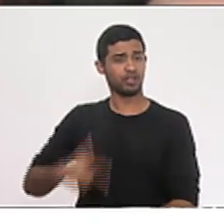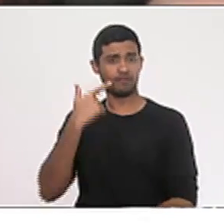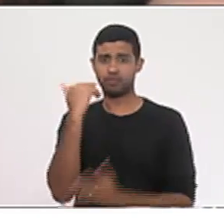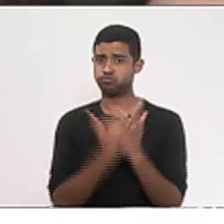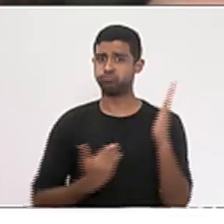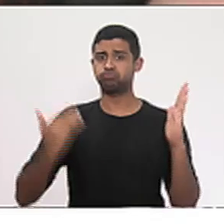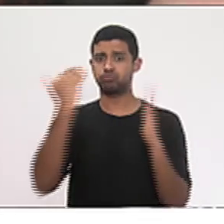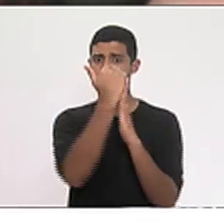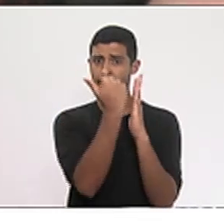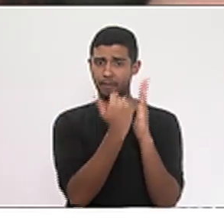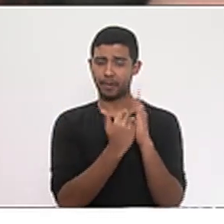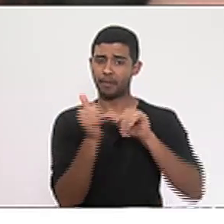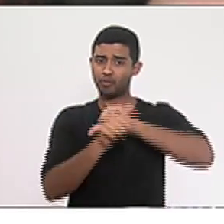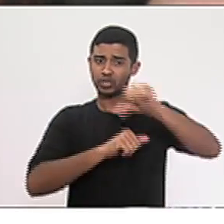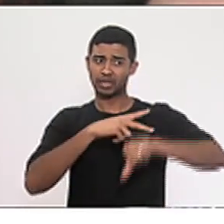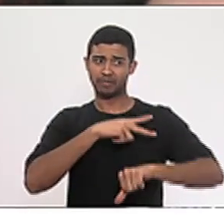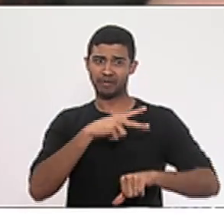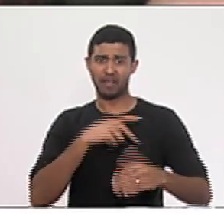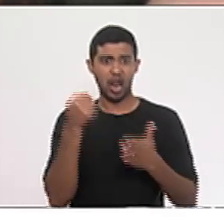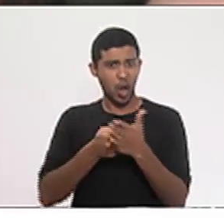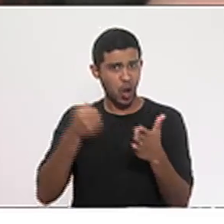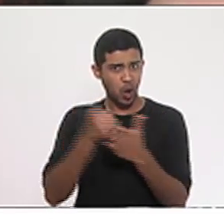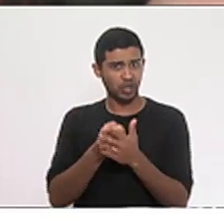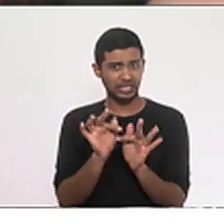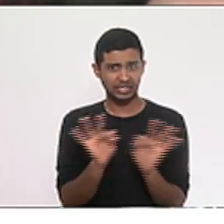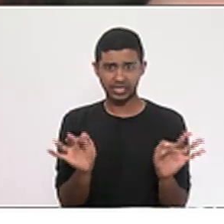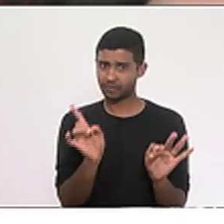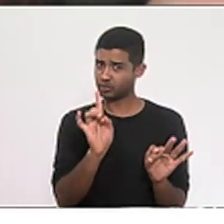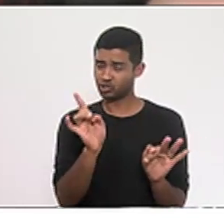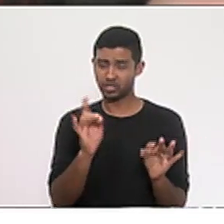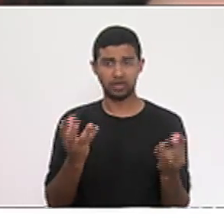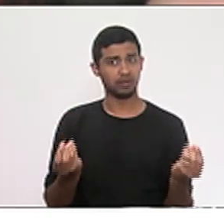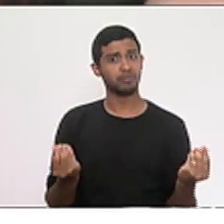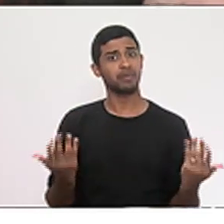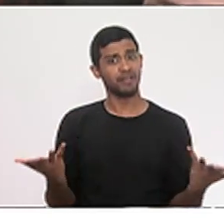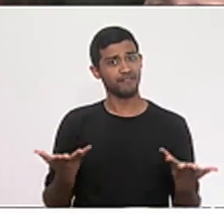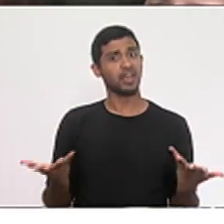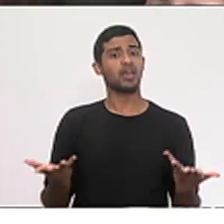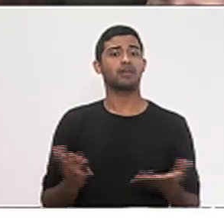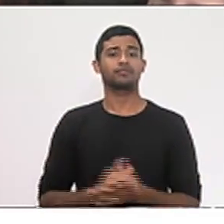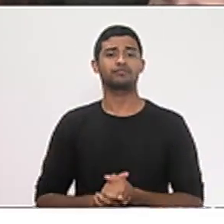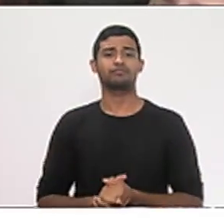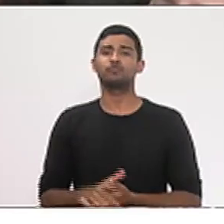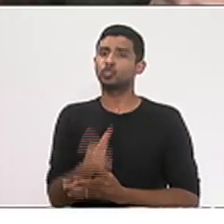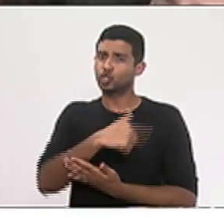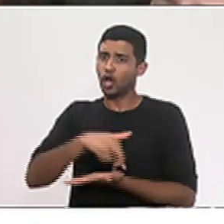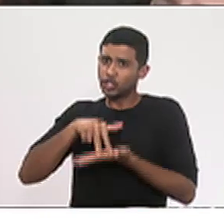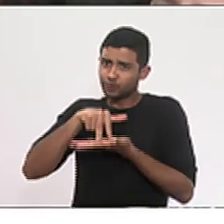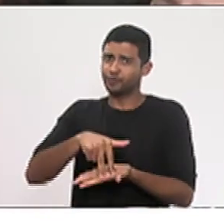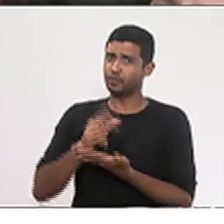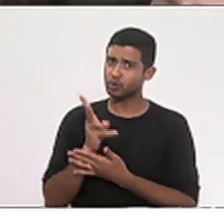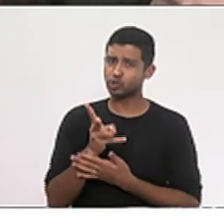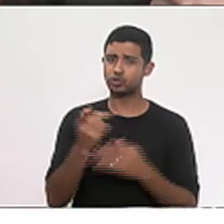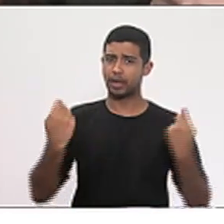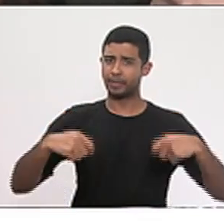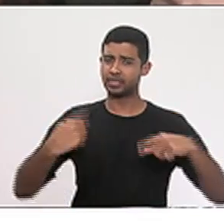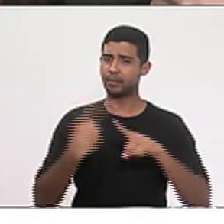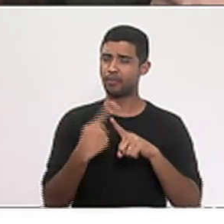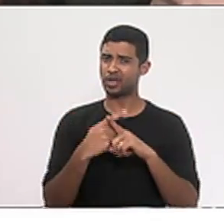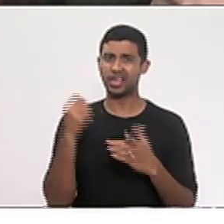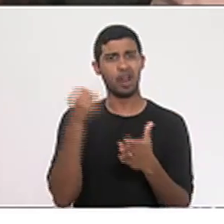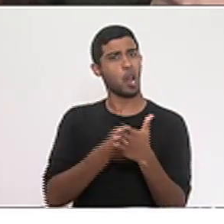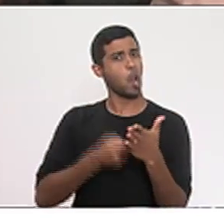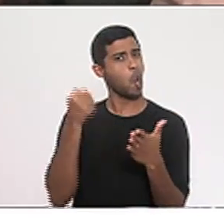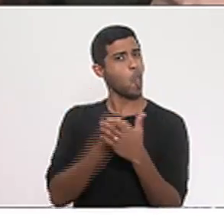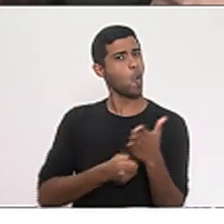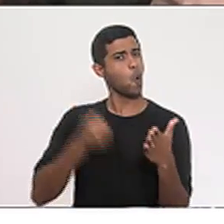da privatização da SEDAI. A luta não foi pequena. E, pelo visto, precisamos estar firmes e fortes, porque a luta